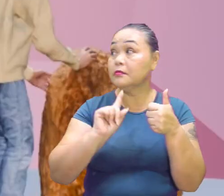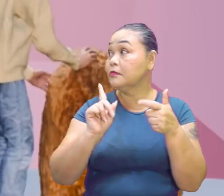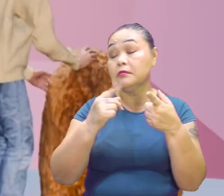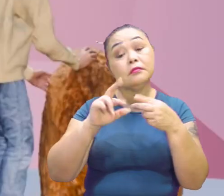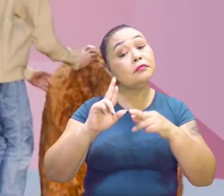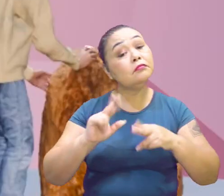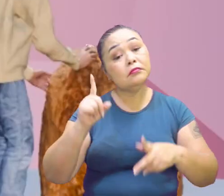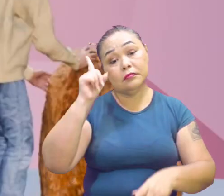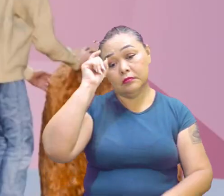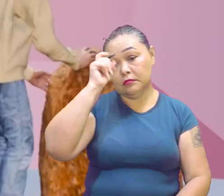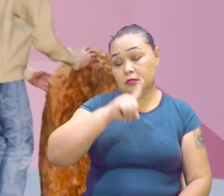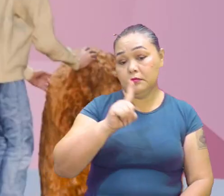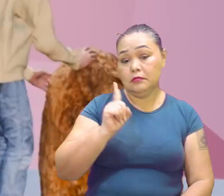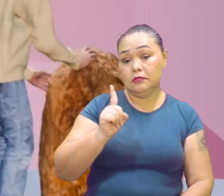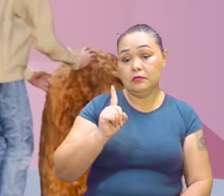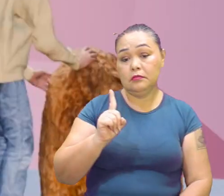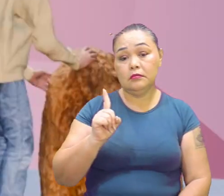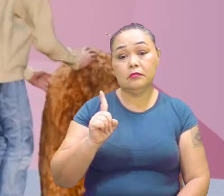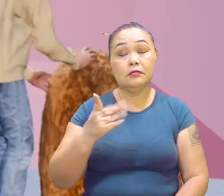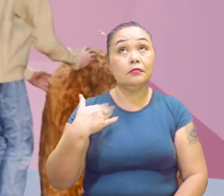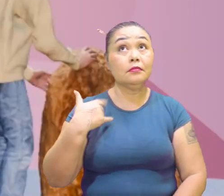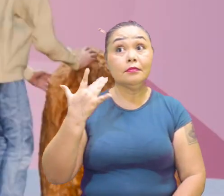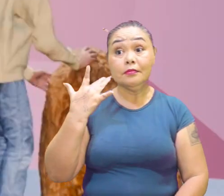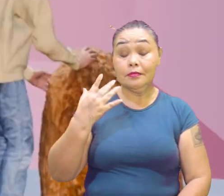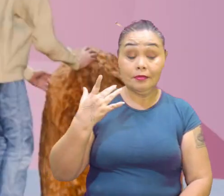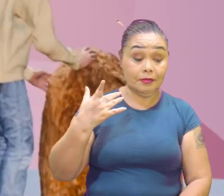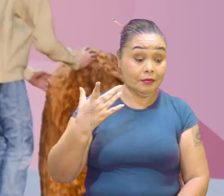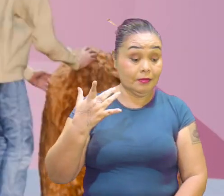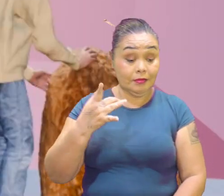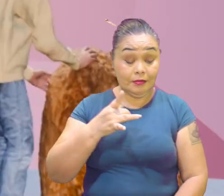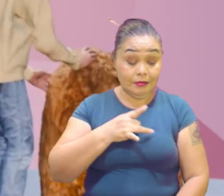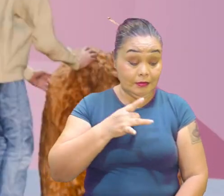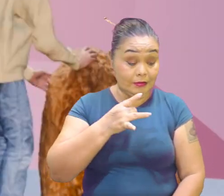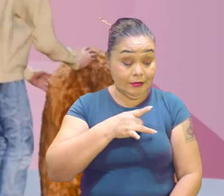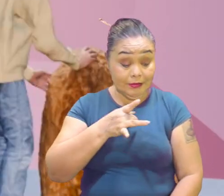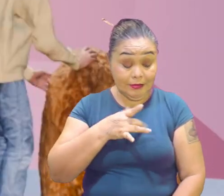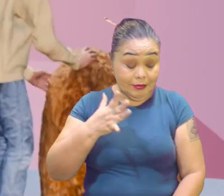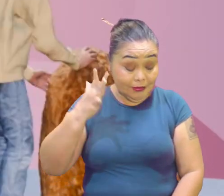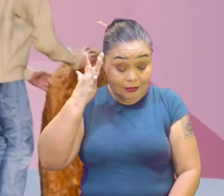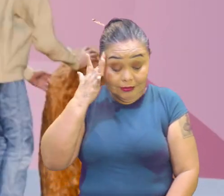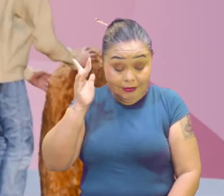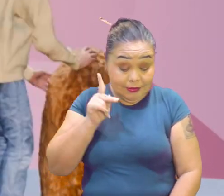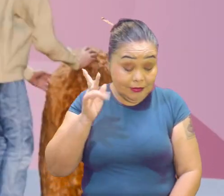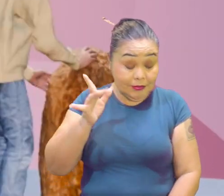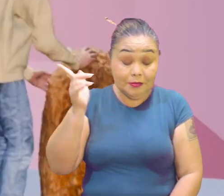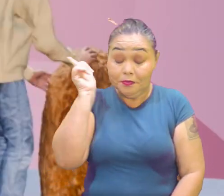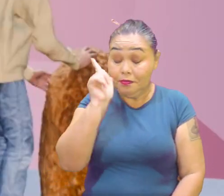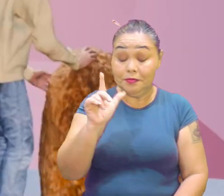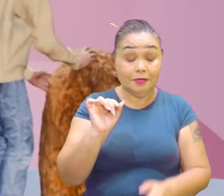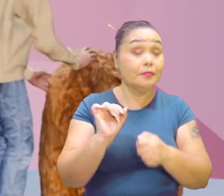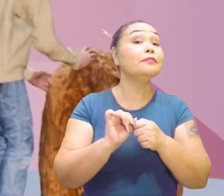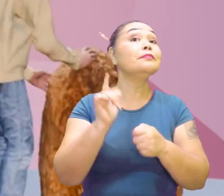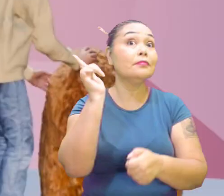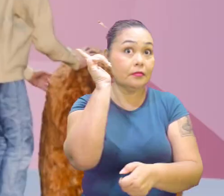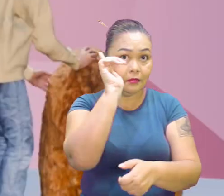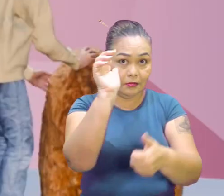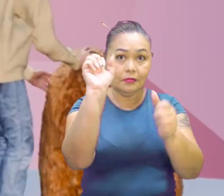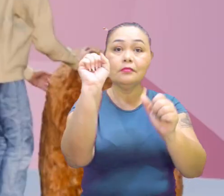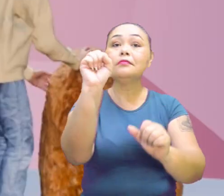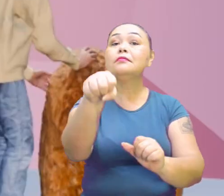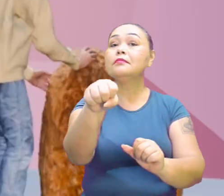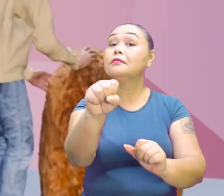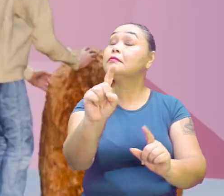é difícil, a redação não é um bicho papão que todo mundo tem aquele medo, professora, não vou conseguir fazer, você consegue,